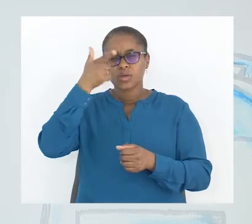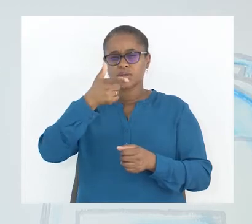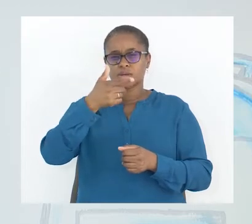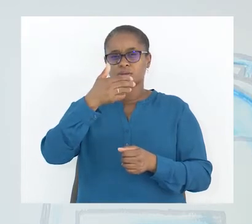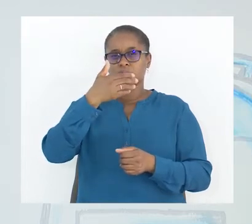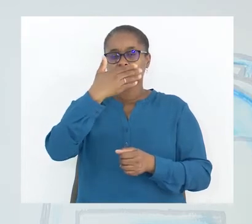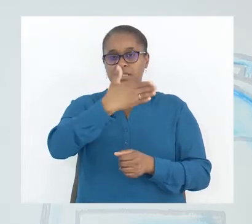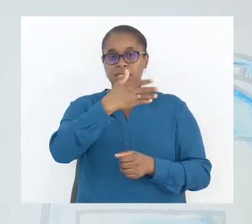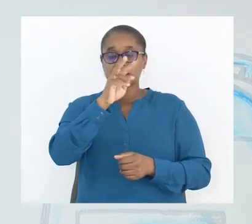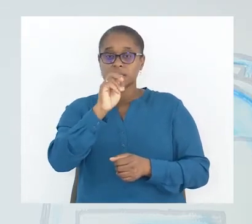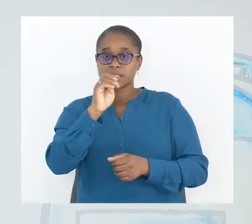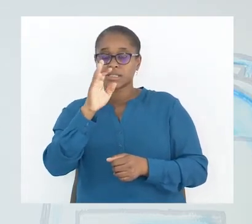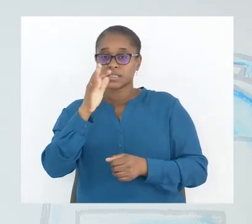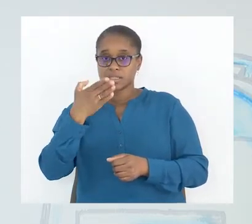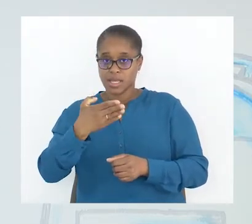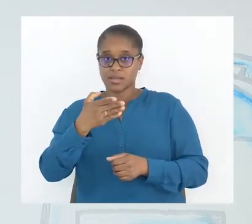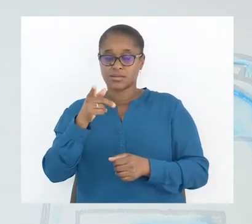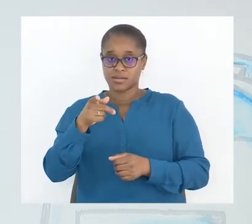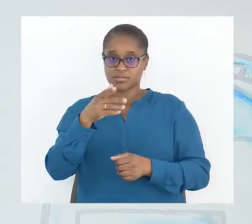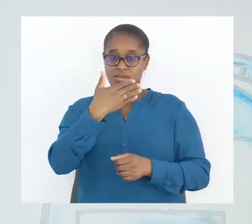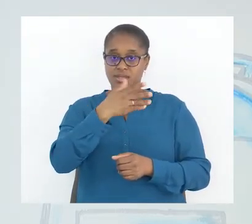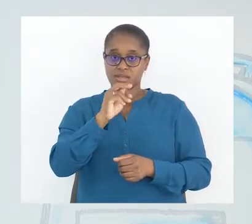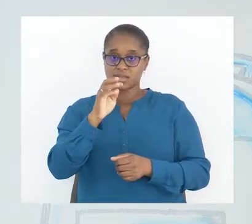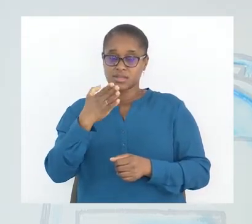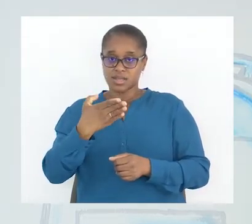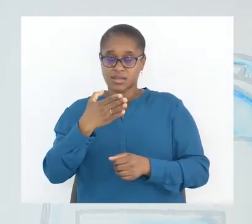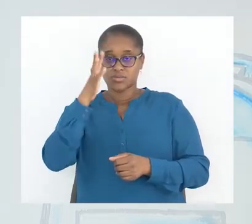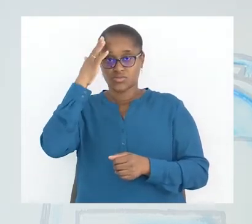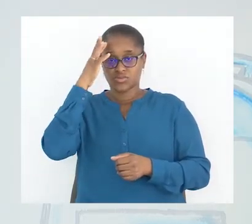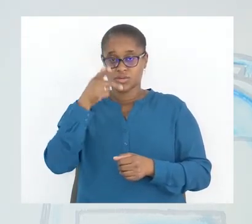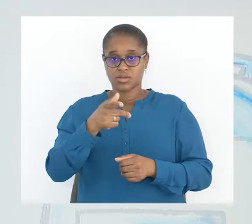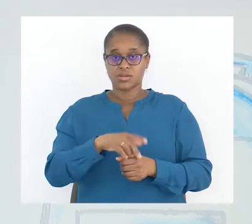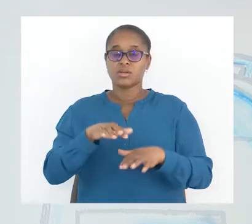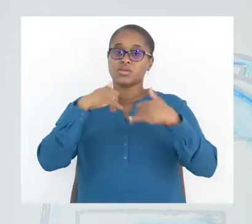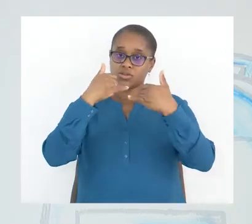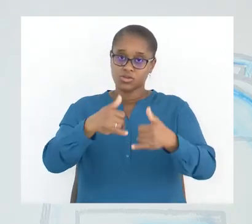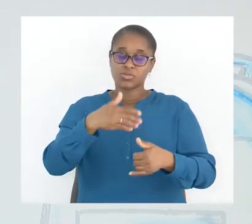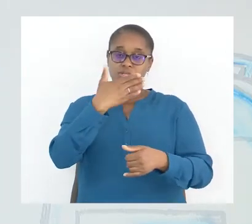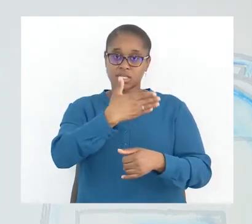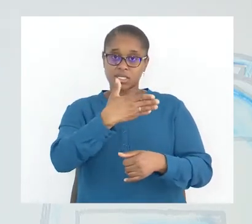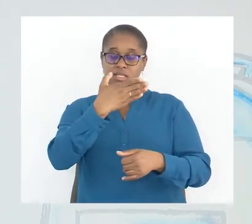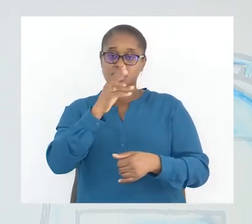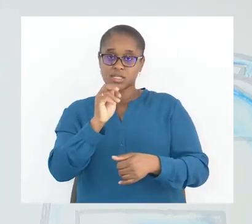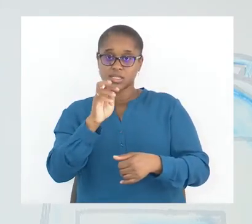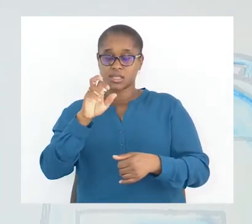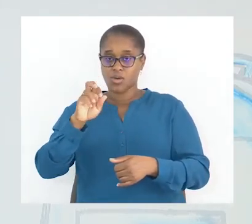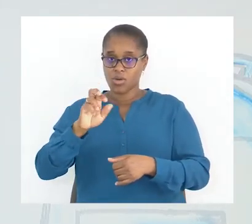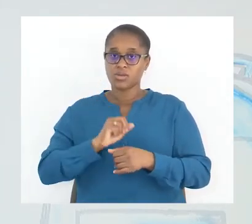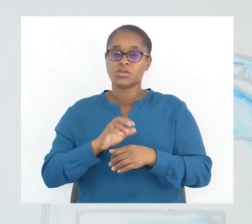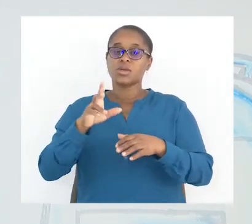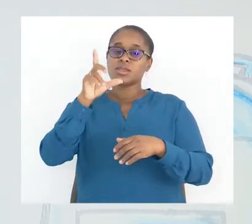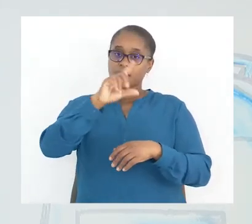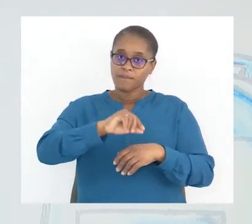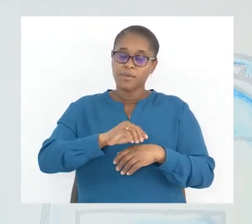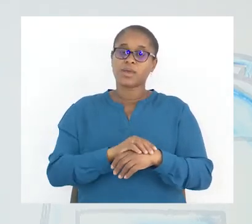página 137, temos aqui a página 137, depois temos a página 138 e